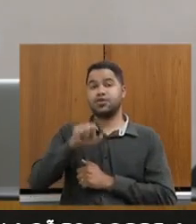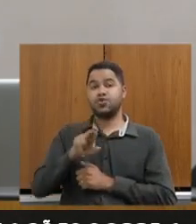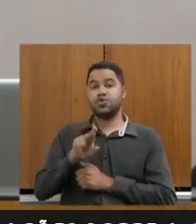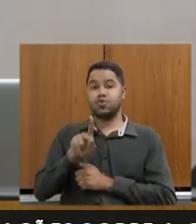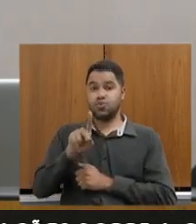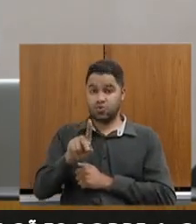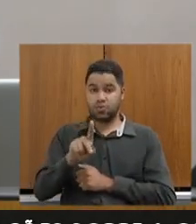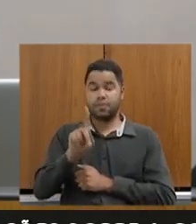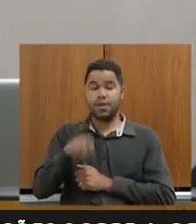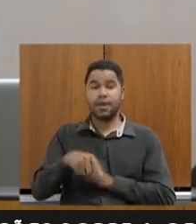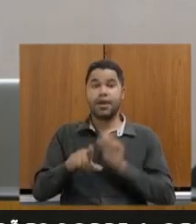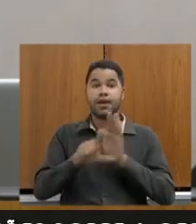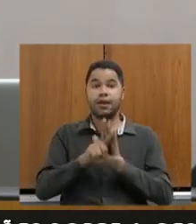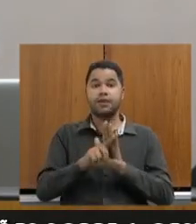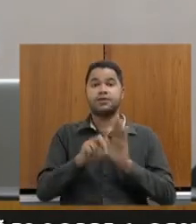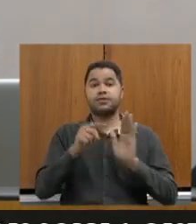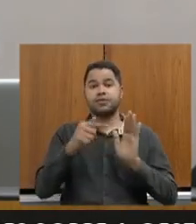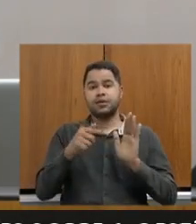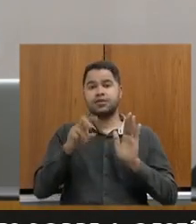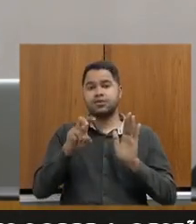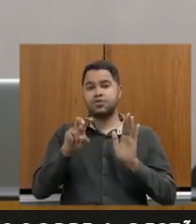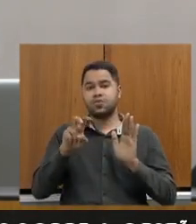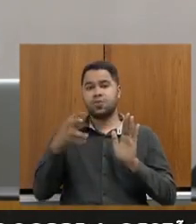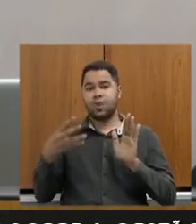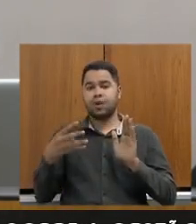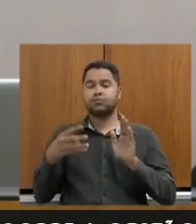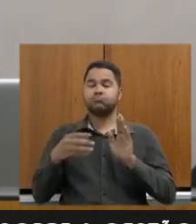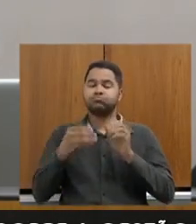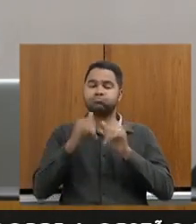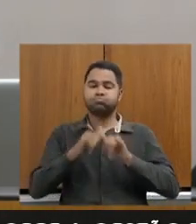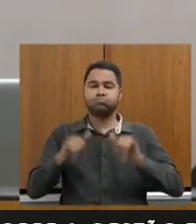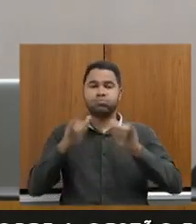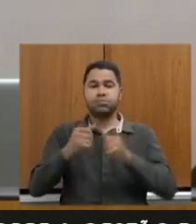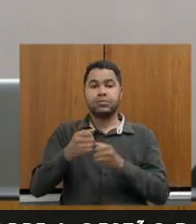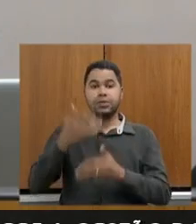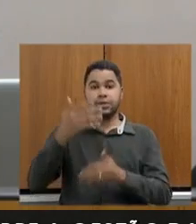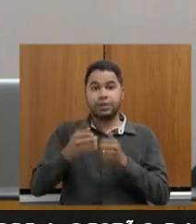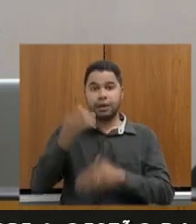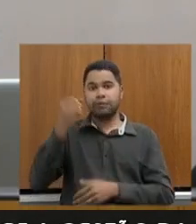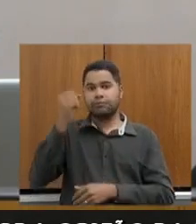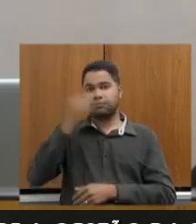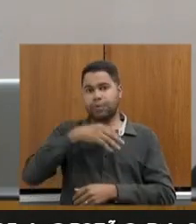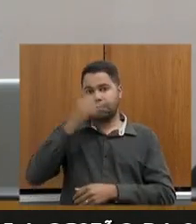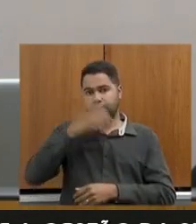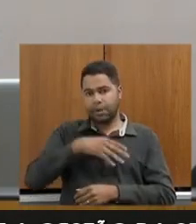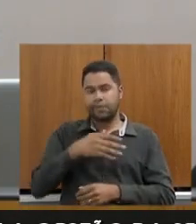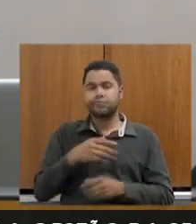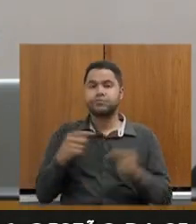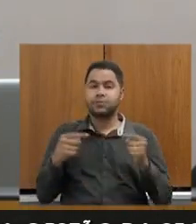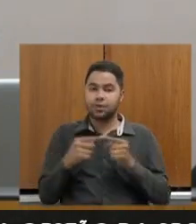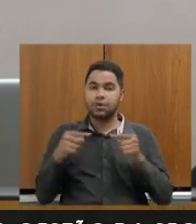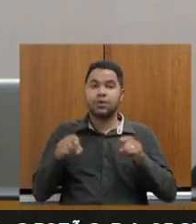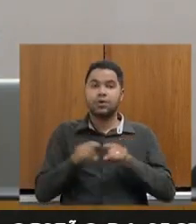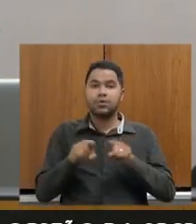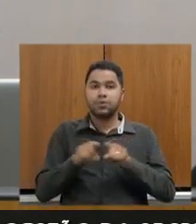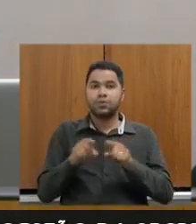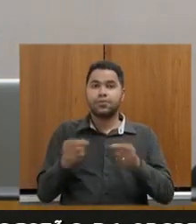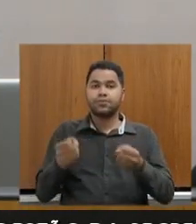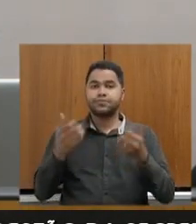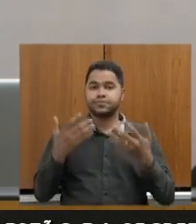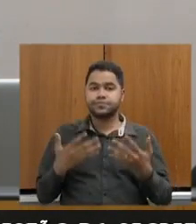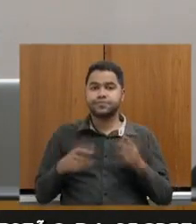cumprimento da lei 23 754 e dispõe sobre o registro EA divulgação de dados ela tinha violência por fita bem